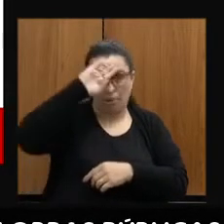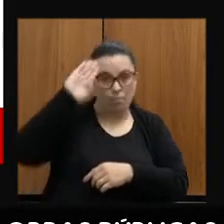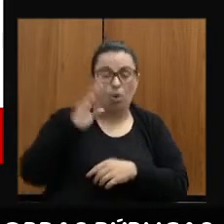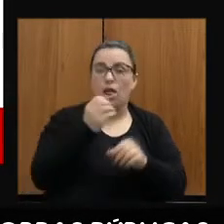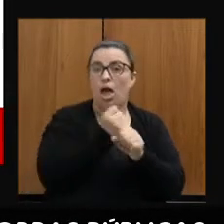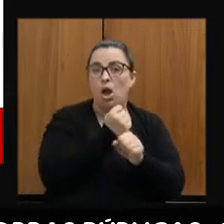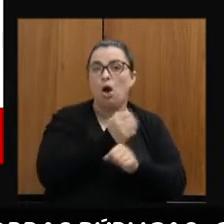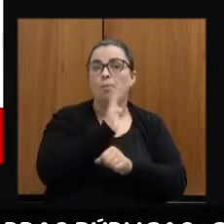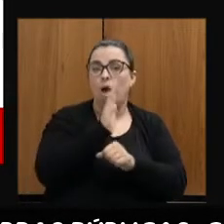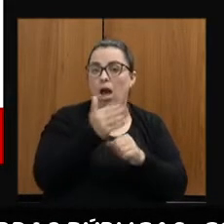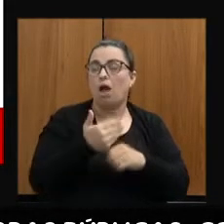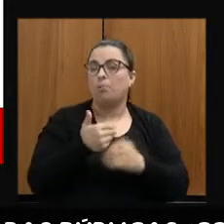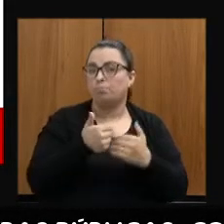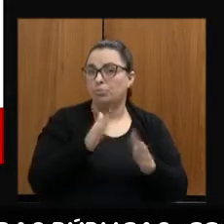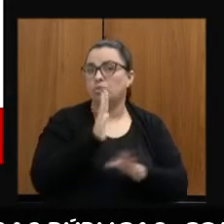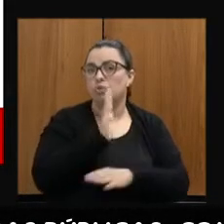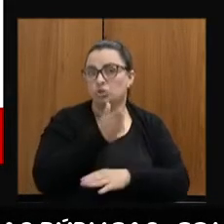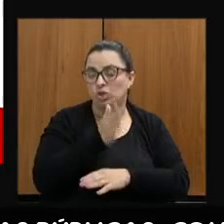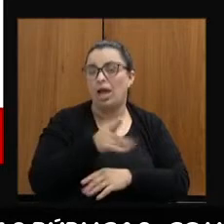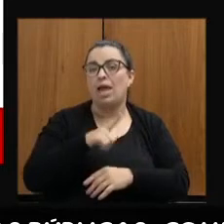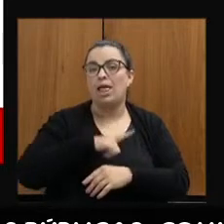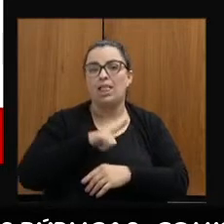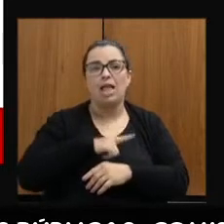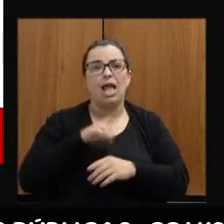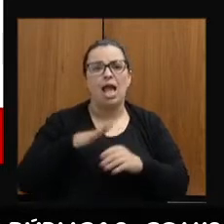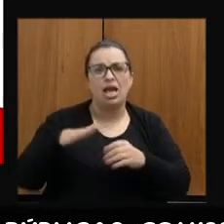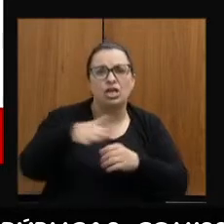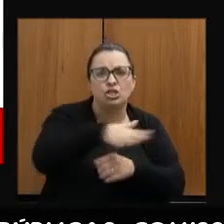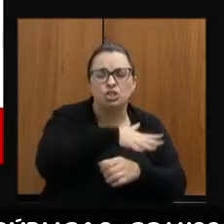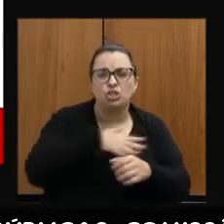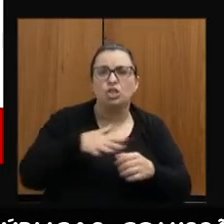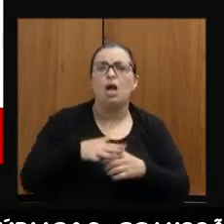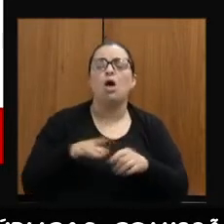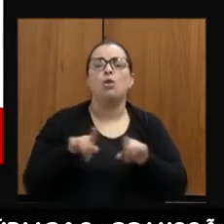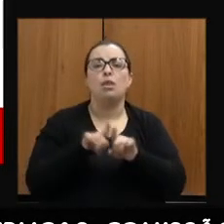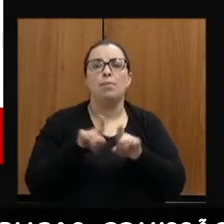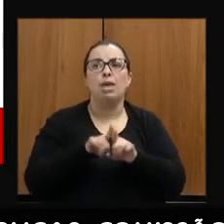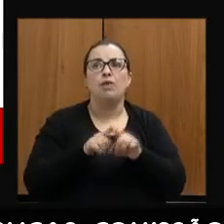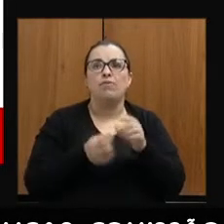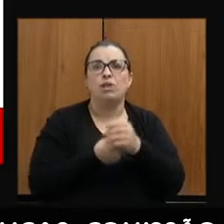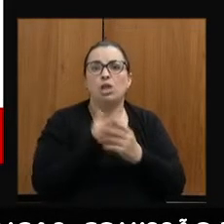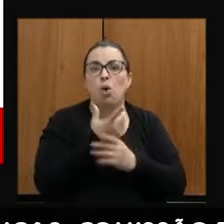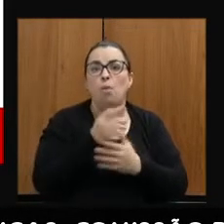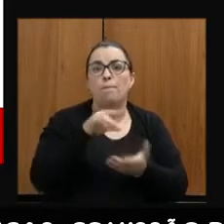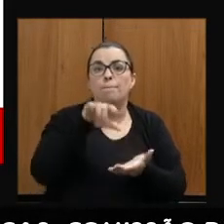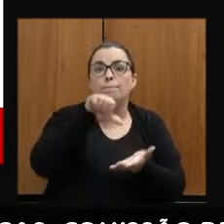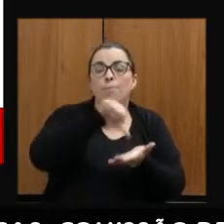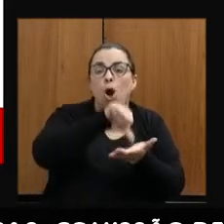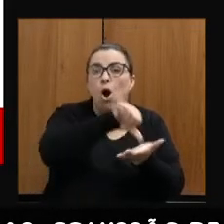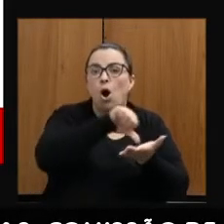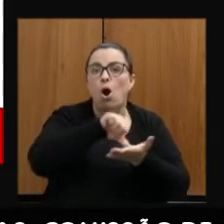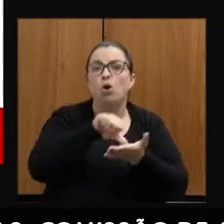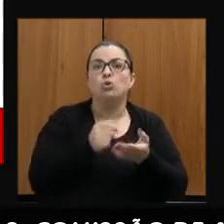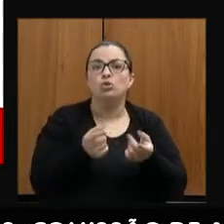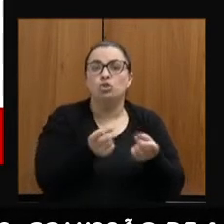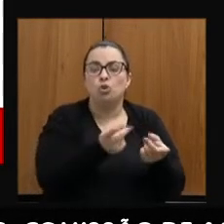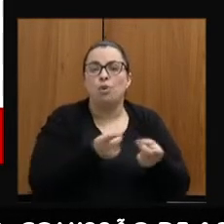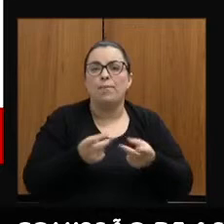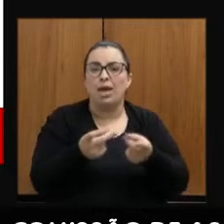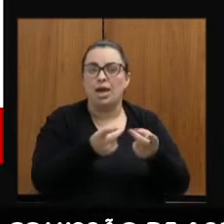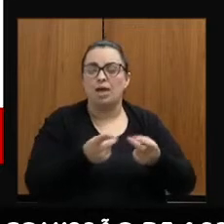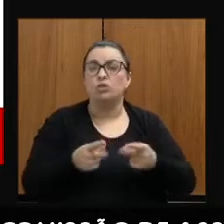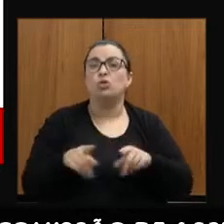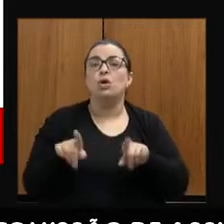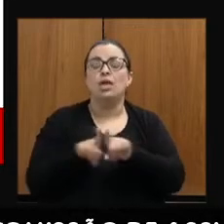vantagem é que além de recuperação da região criação de um polo comercial na Pampulha a gente tá falando a realização